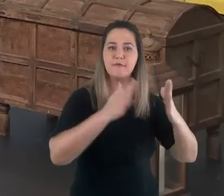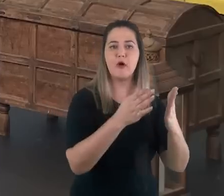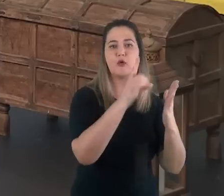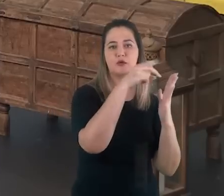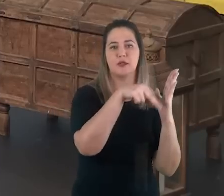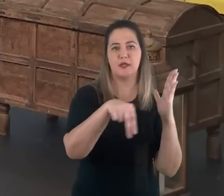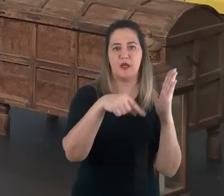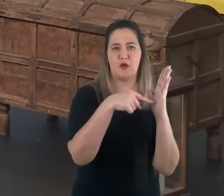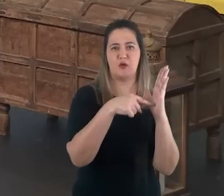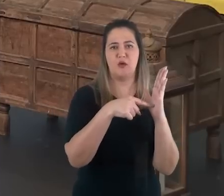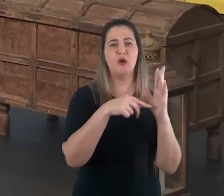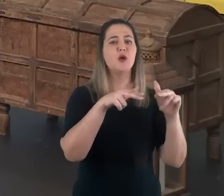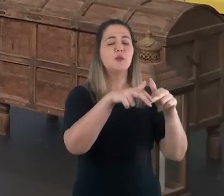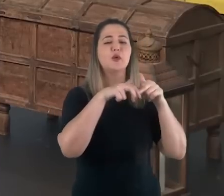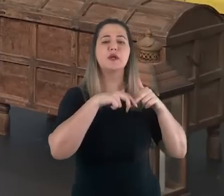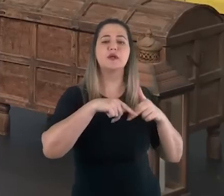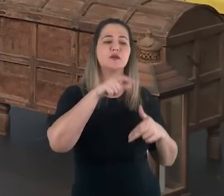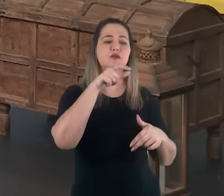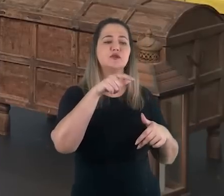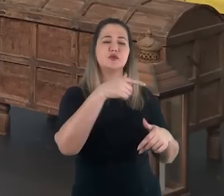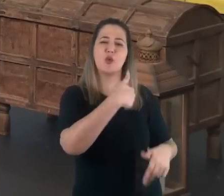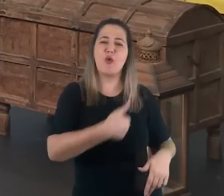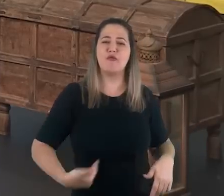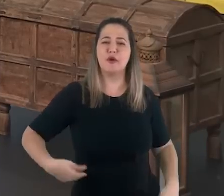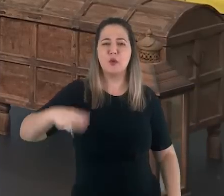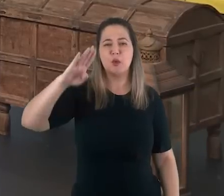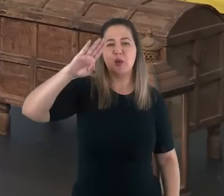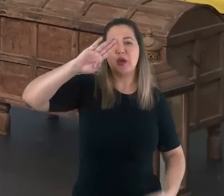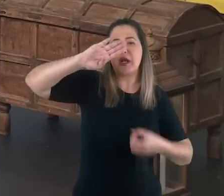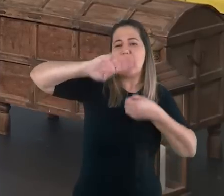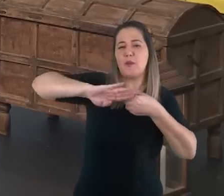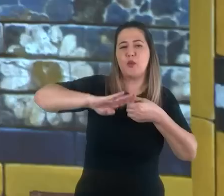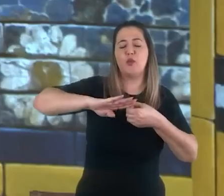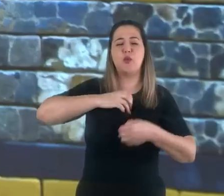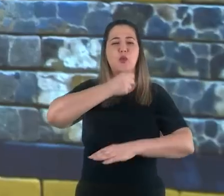de Nabucodonosor e para os videntes da Babilônia daquela época.